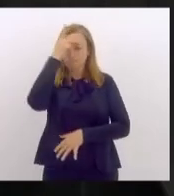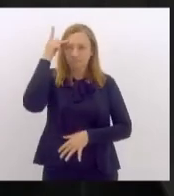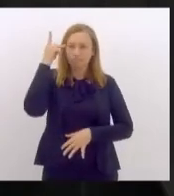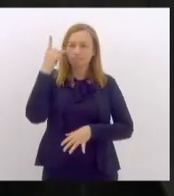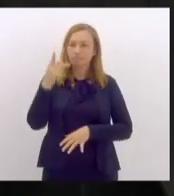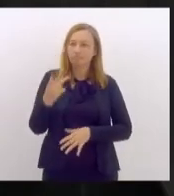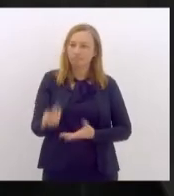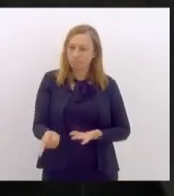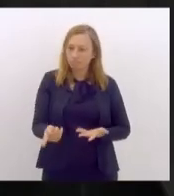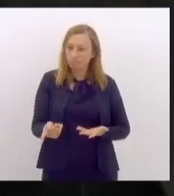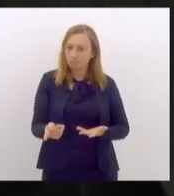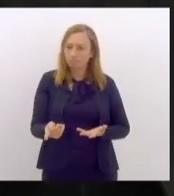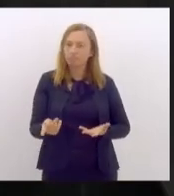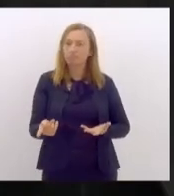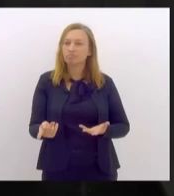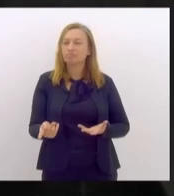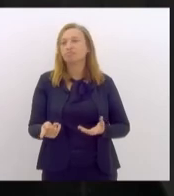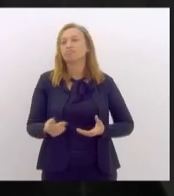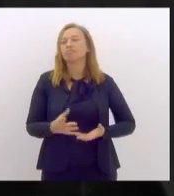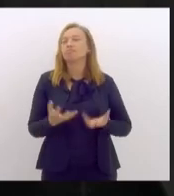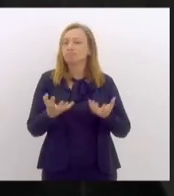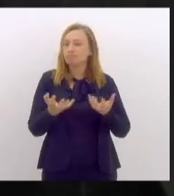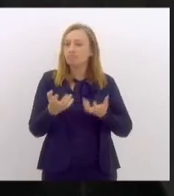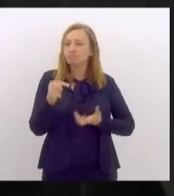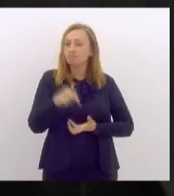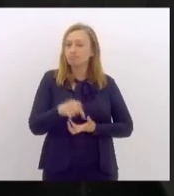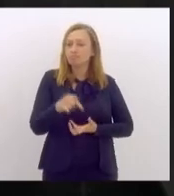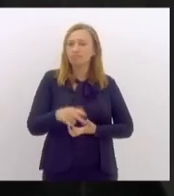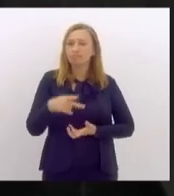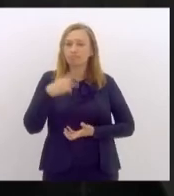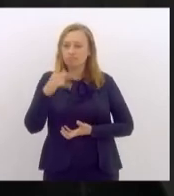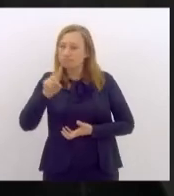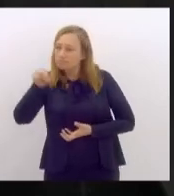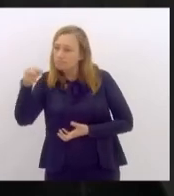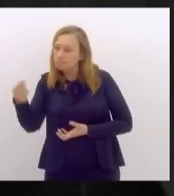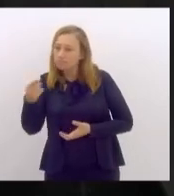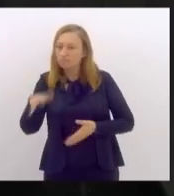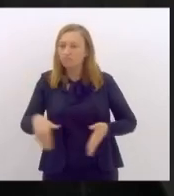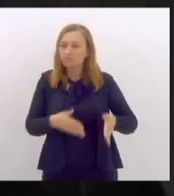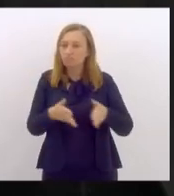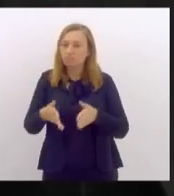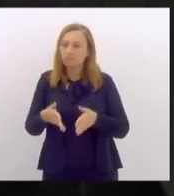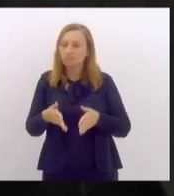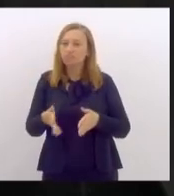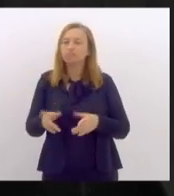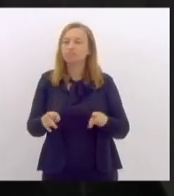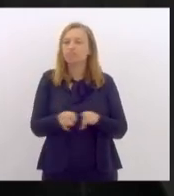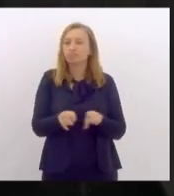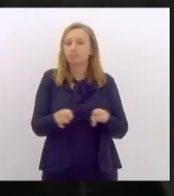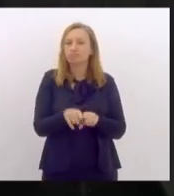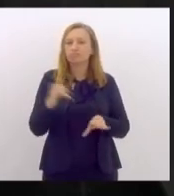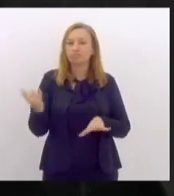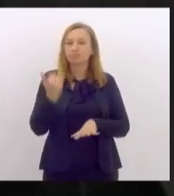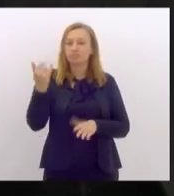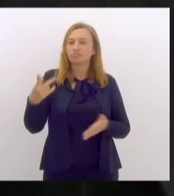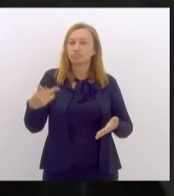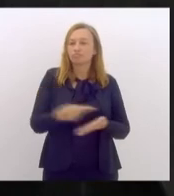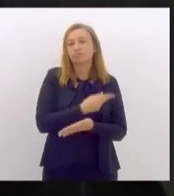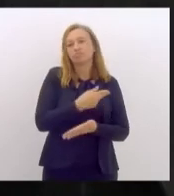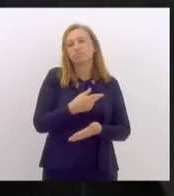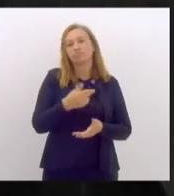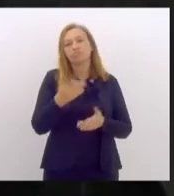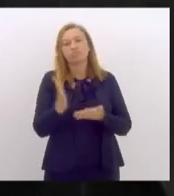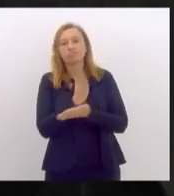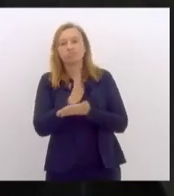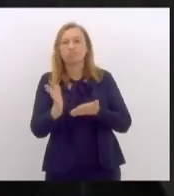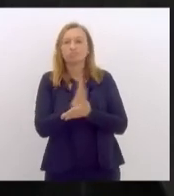identifica sobre o mesmo signo eu quero é que falar de um outro processo importante também que acontecerá daqui alguns meses